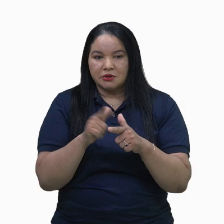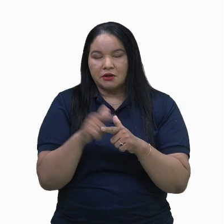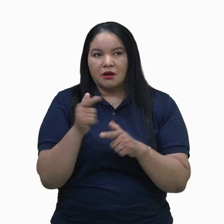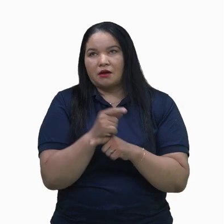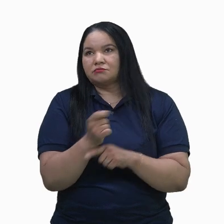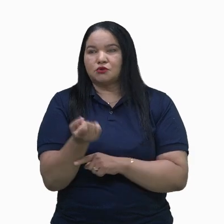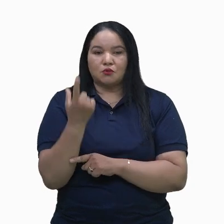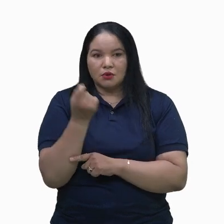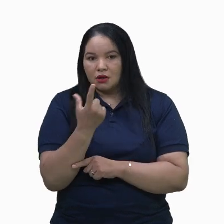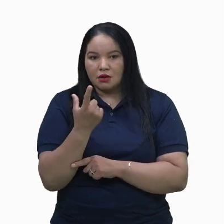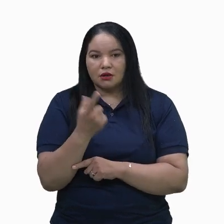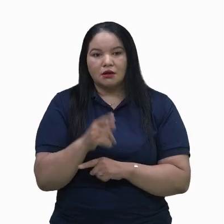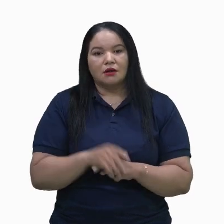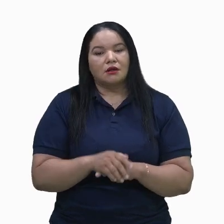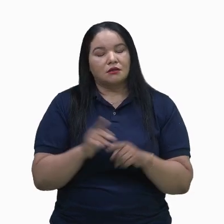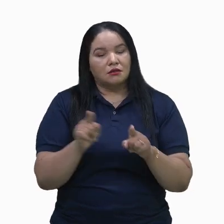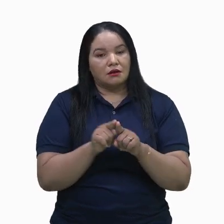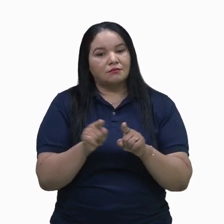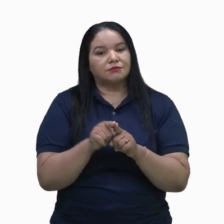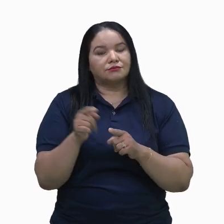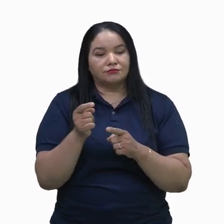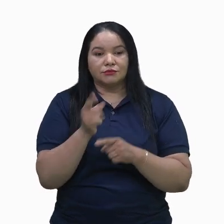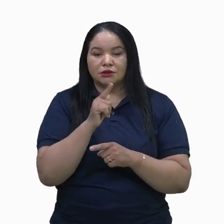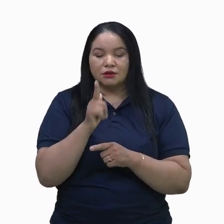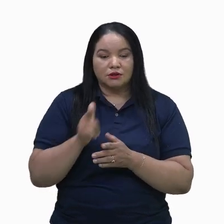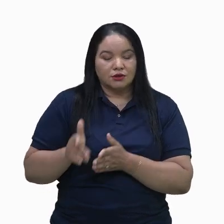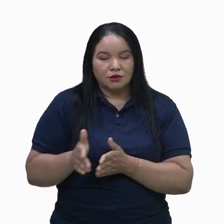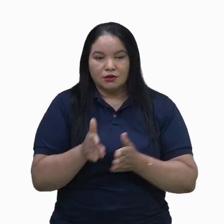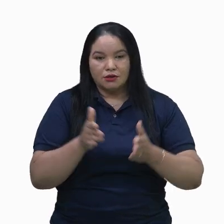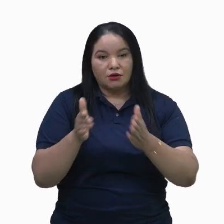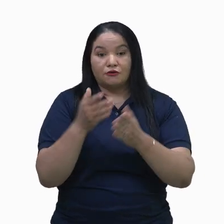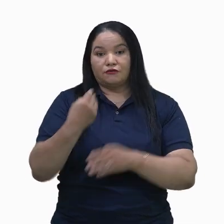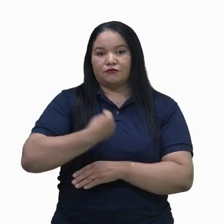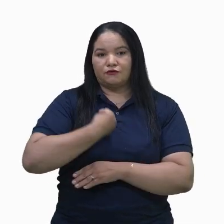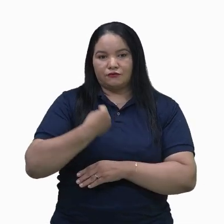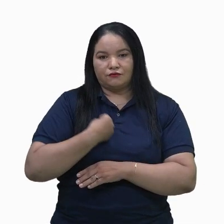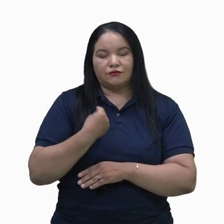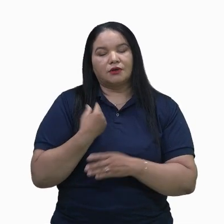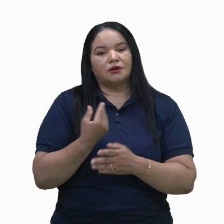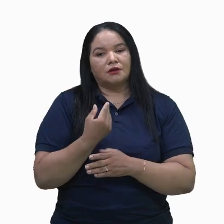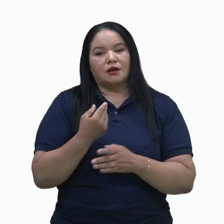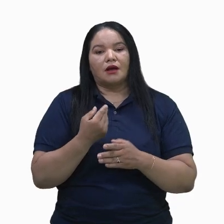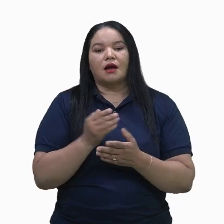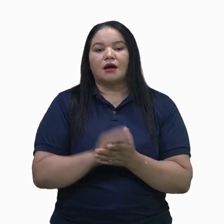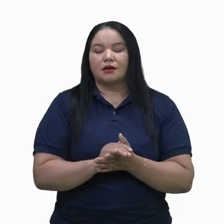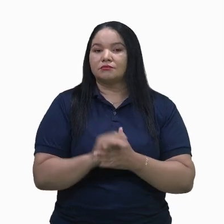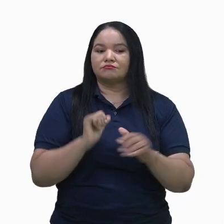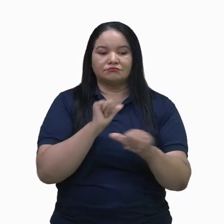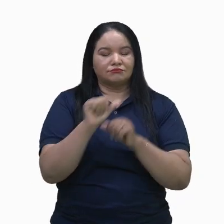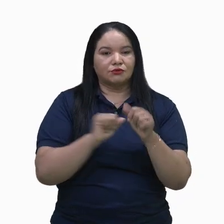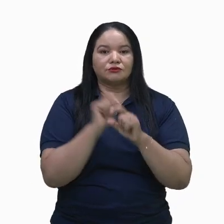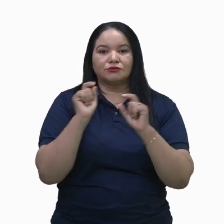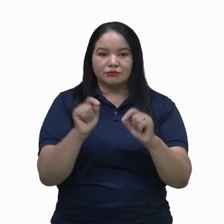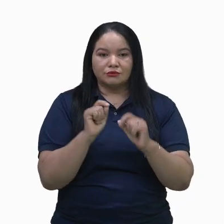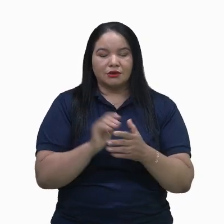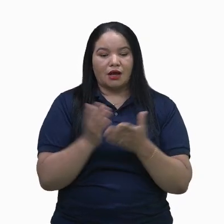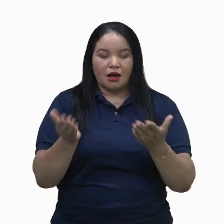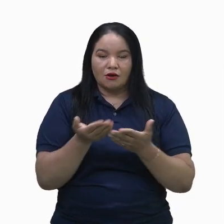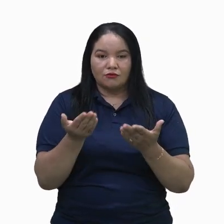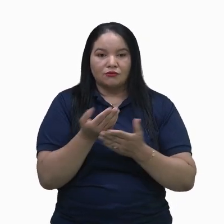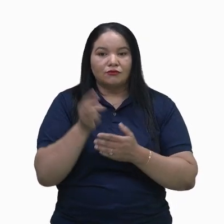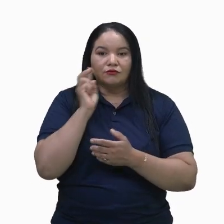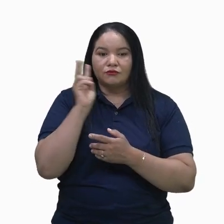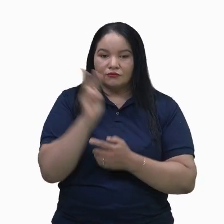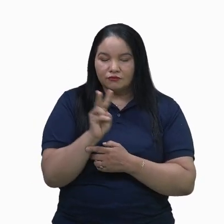rios que antes eram ali os caminhos de vida, né? Hoje eles acabam se tornando espelhos do que a gente vem fazendo